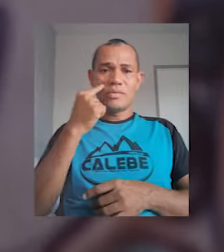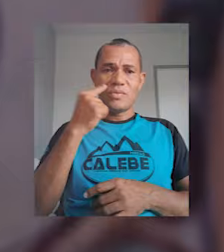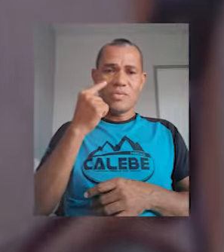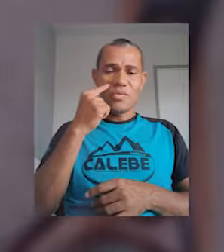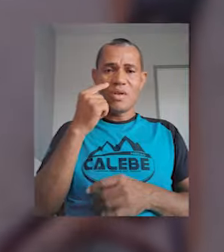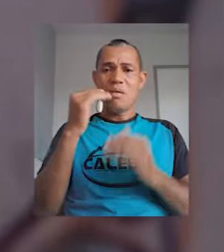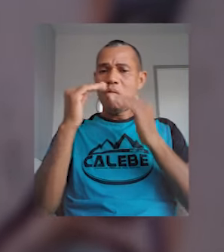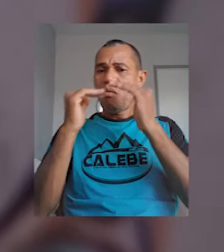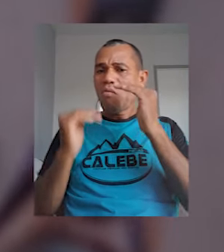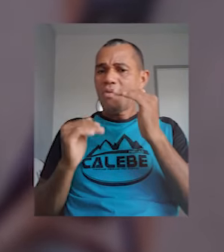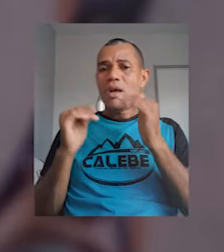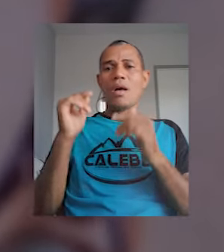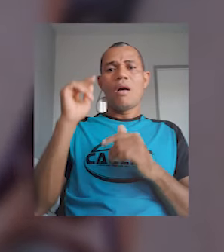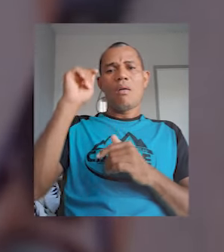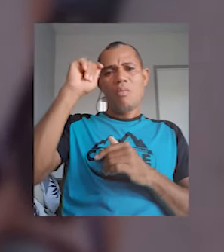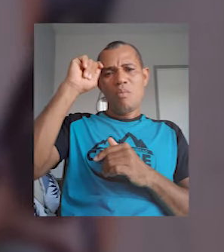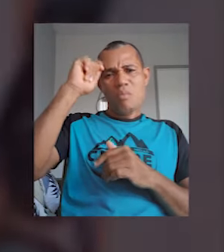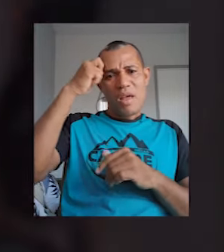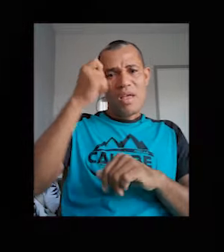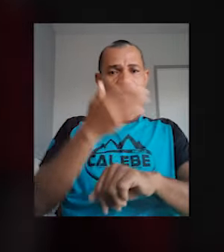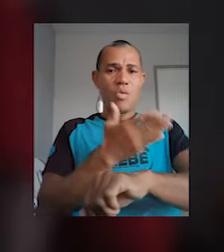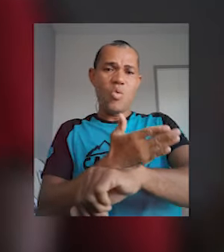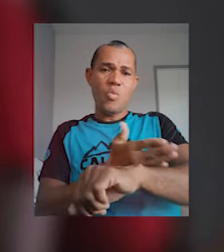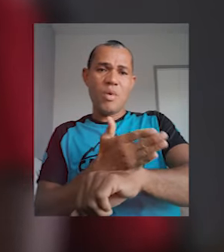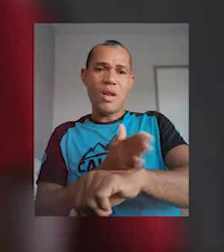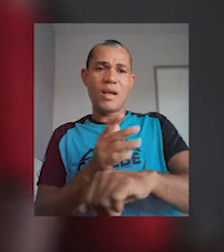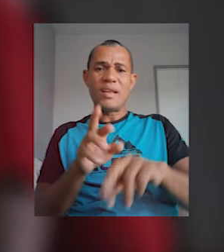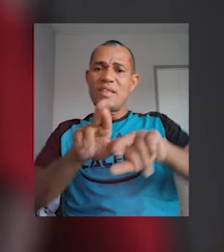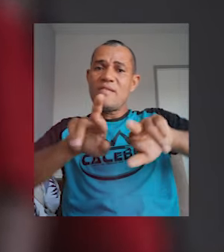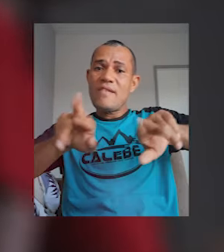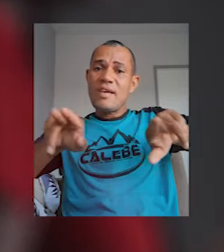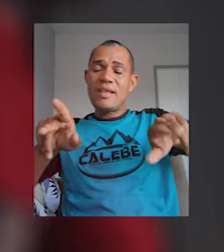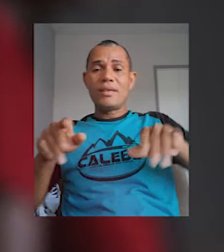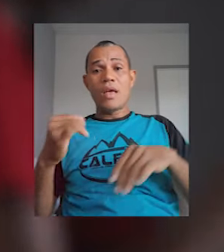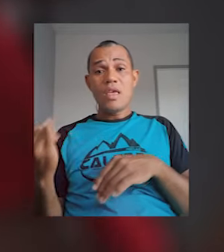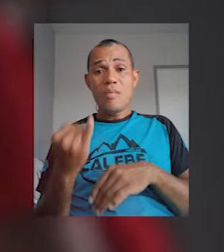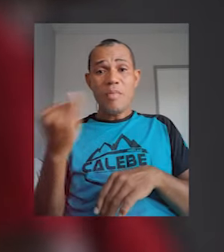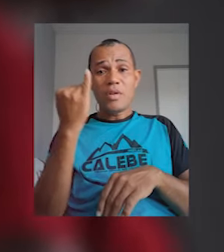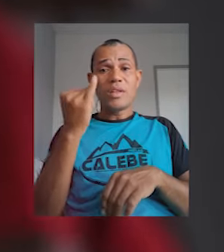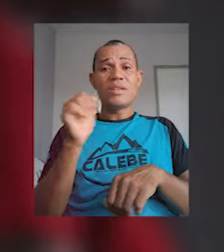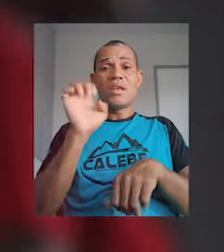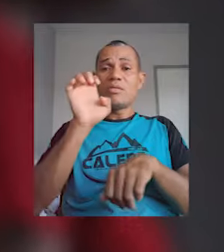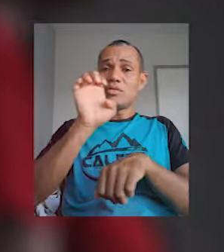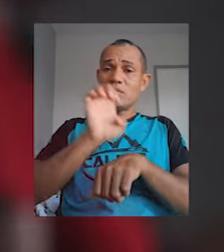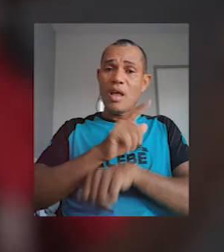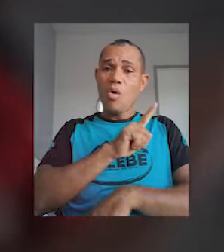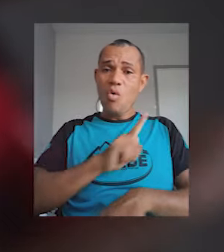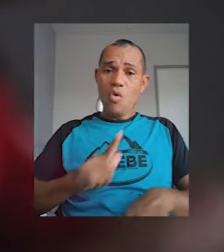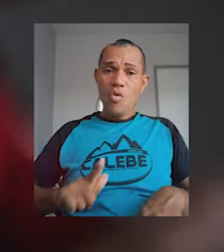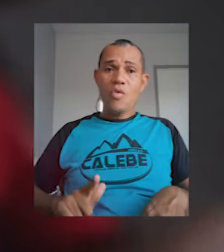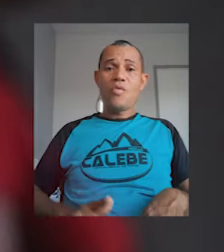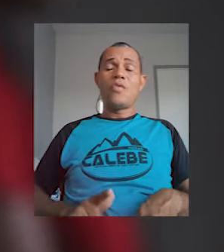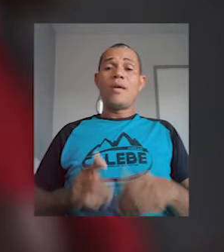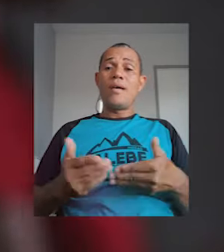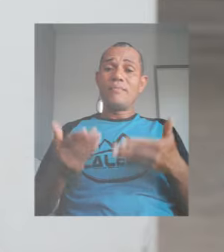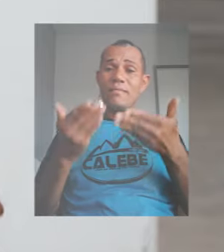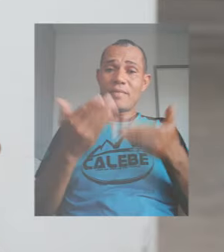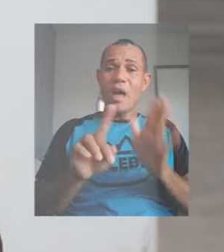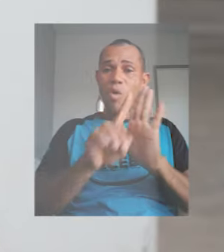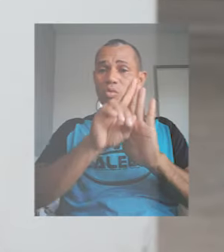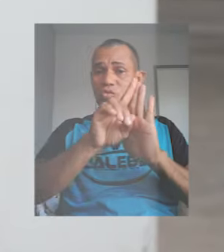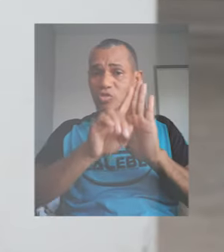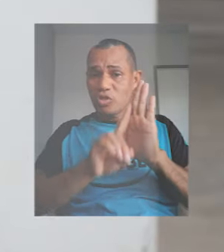essa inferioridade do homem preto em relação ao homem branco. O quão importante é a presença do Estado para garantir a